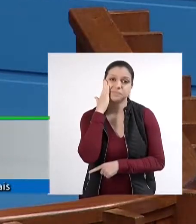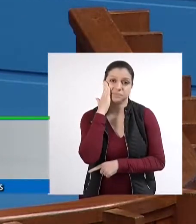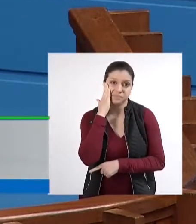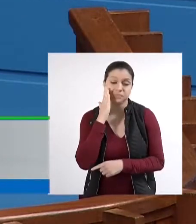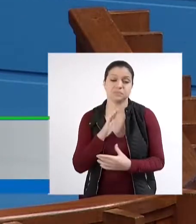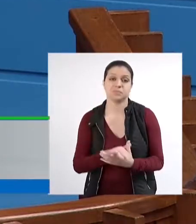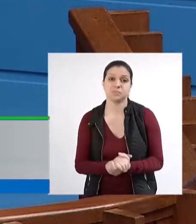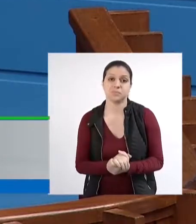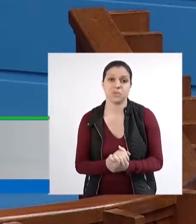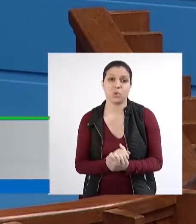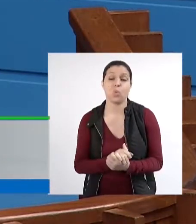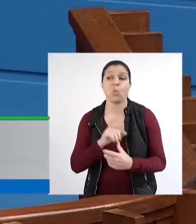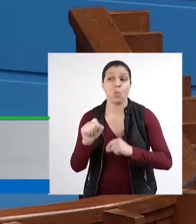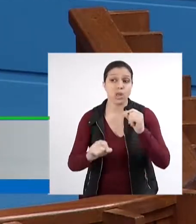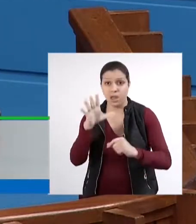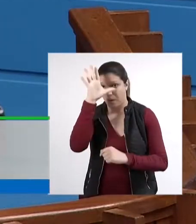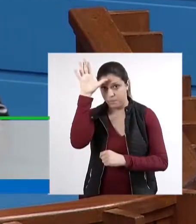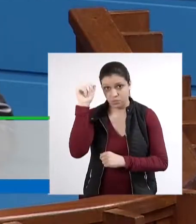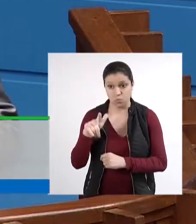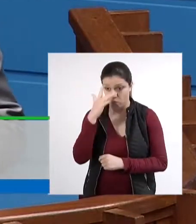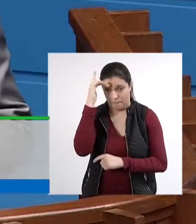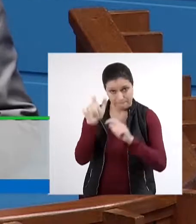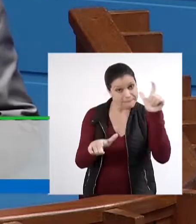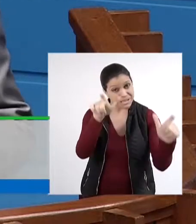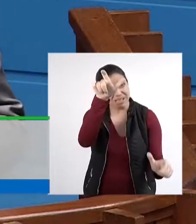que é que os sul-mato-grossenses precisam,